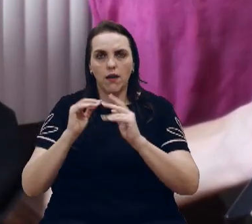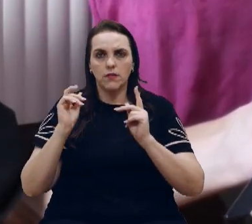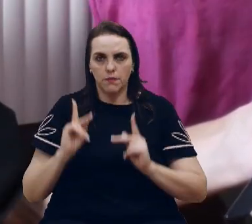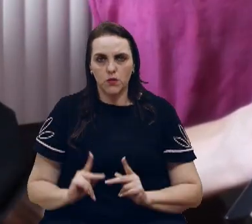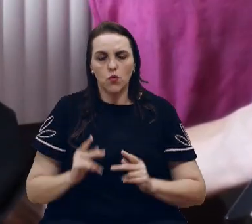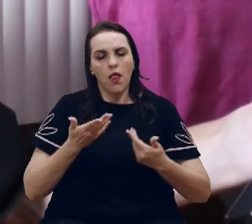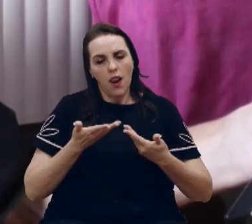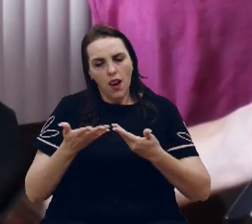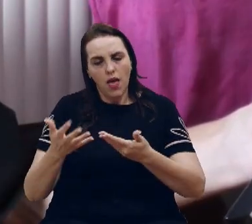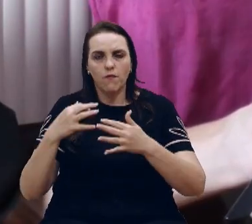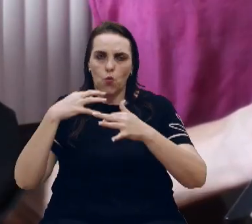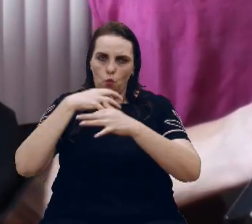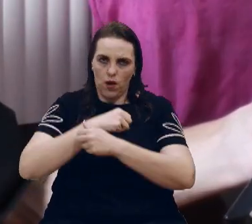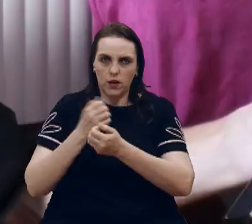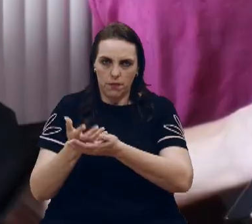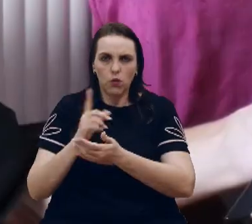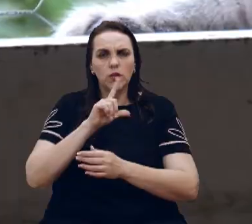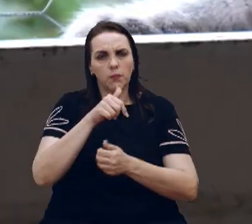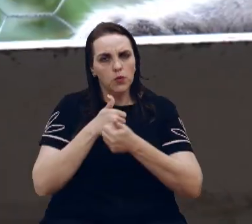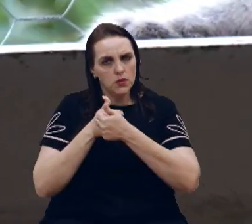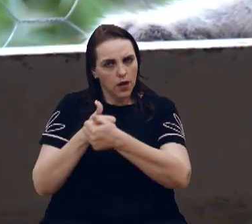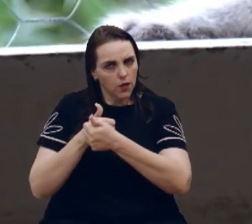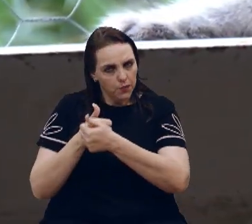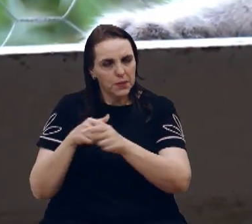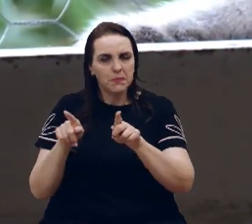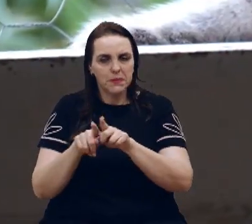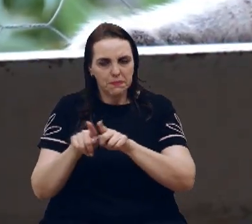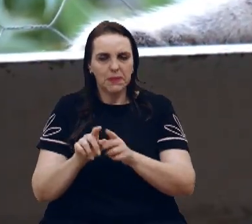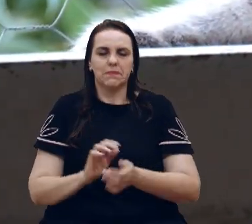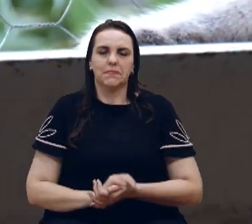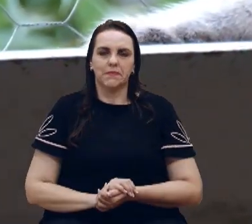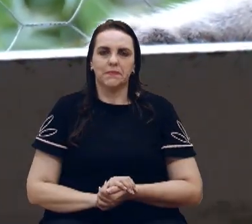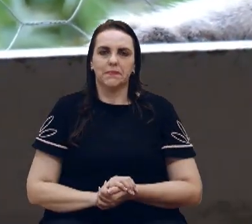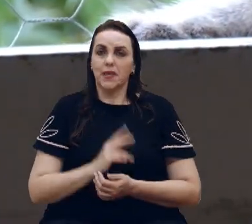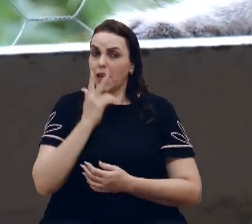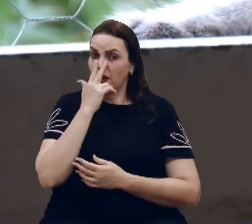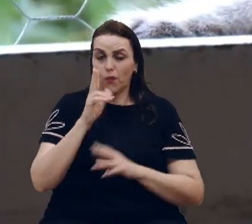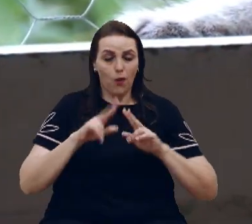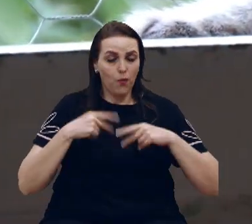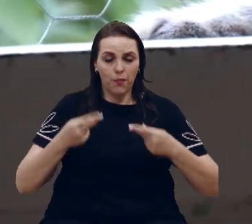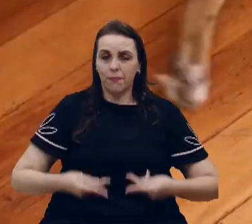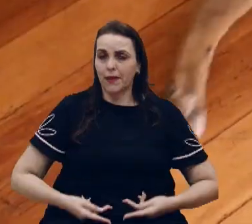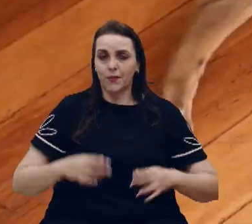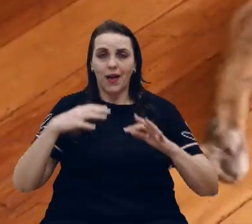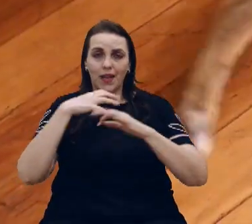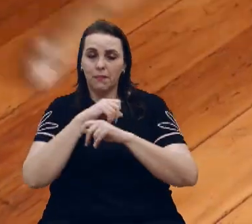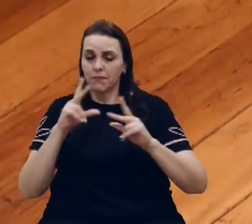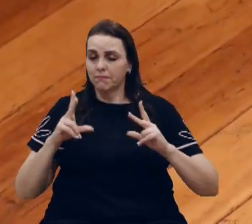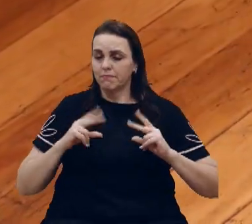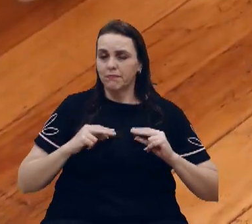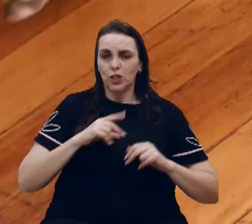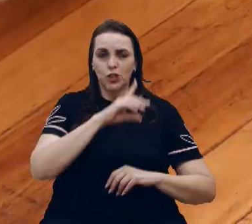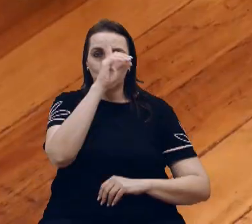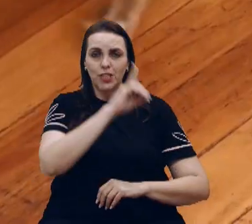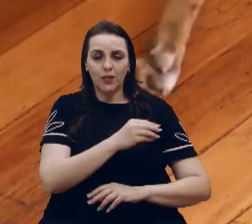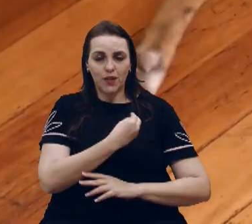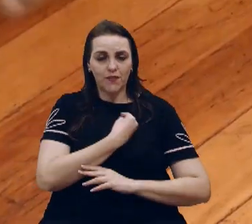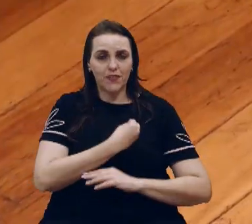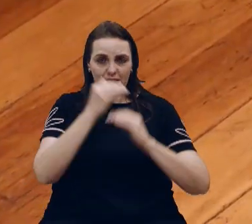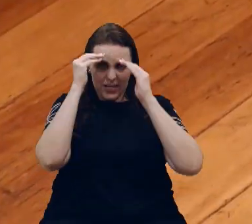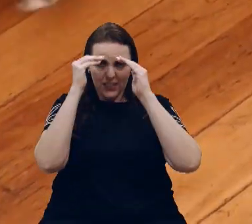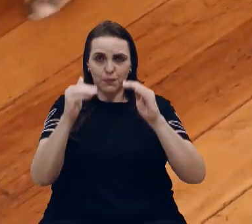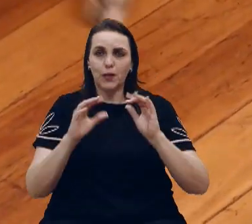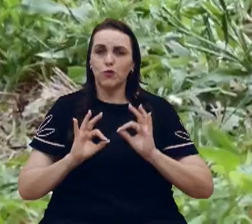bichinho. E depois a gente faz um acompanhamento também. Assim como o ser humano, os animais merecem o direito à vida, respeito e dignidade.